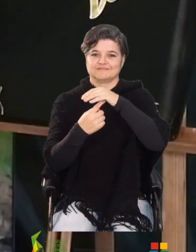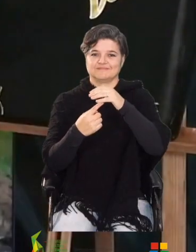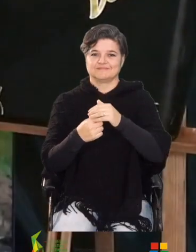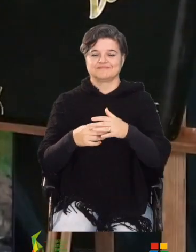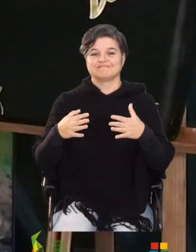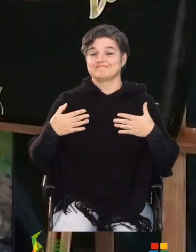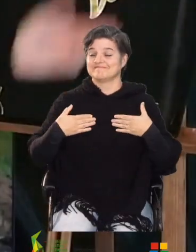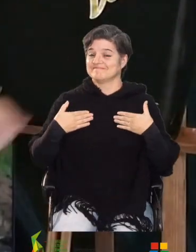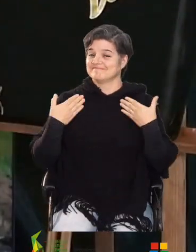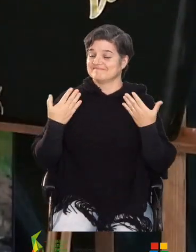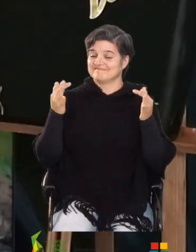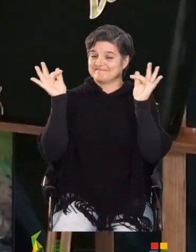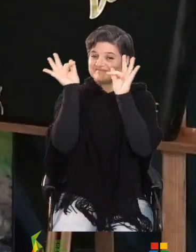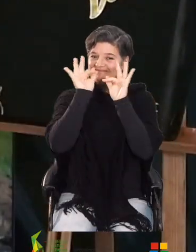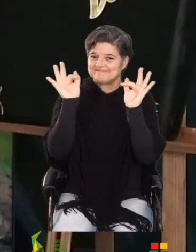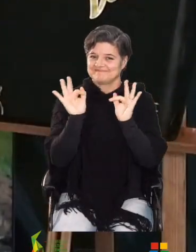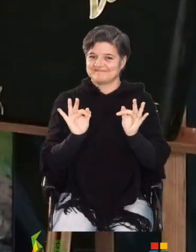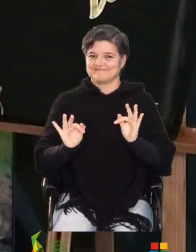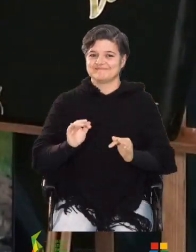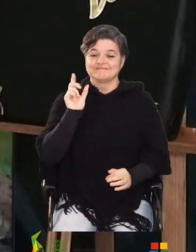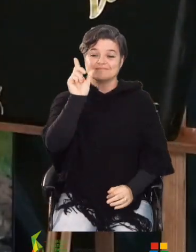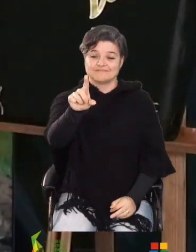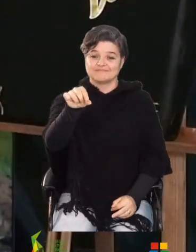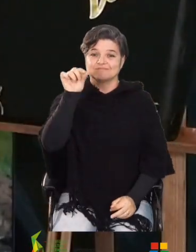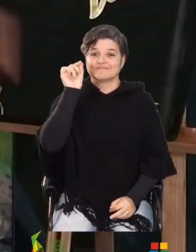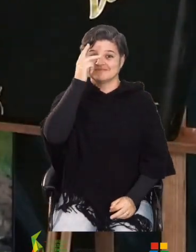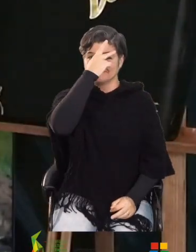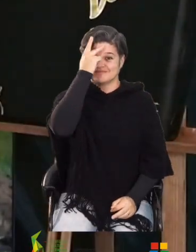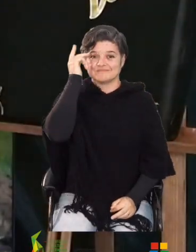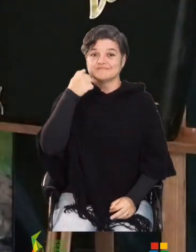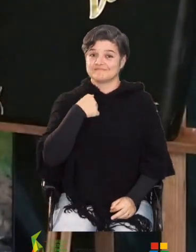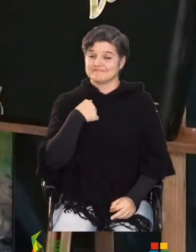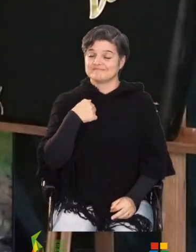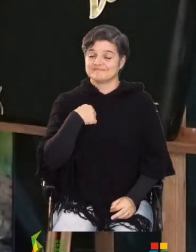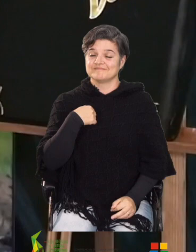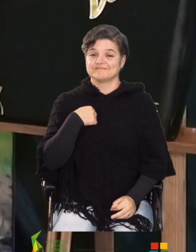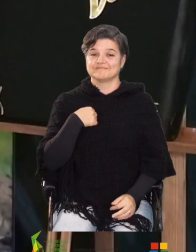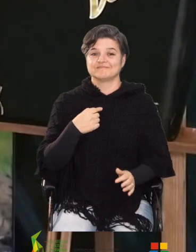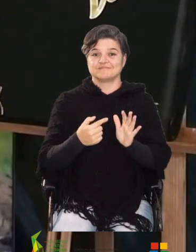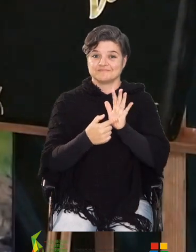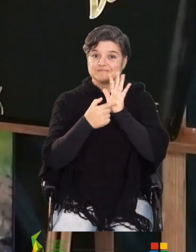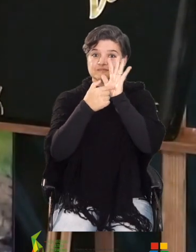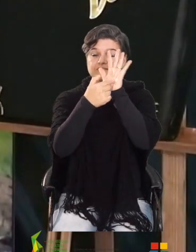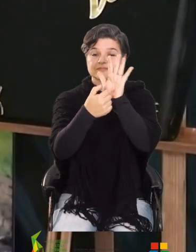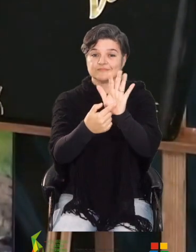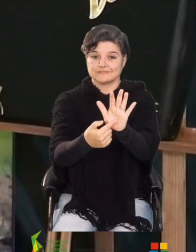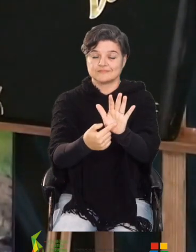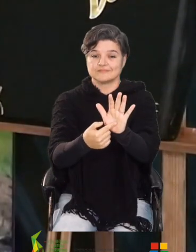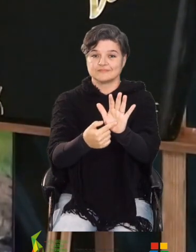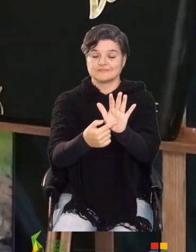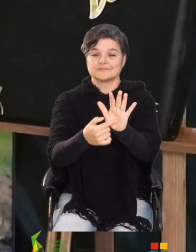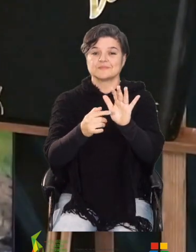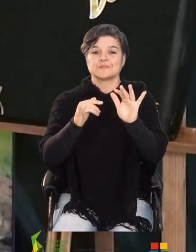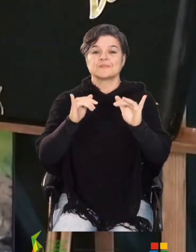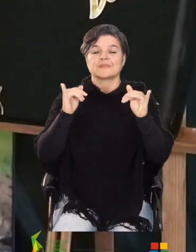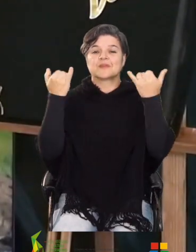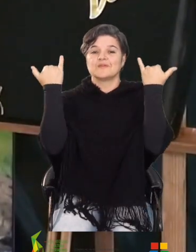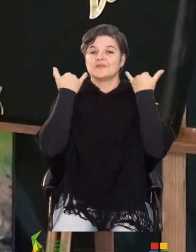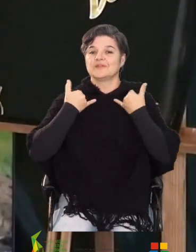estou muito feliz porque foi uma das selecionadas para participar do festival